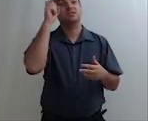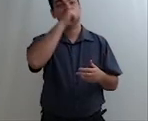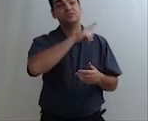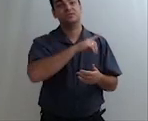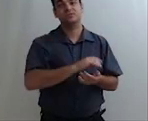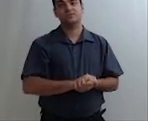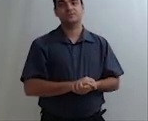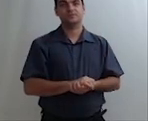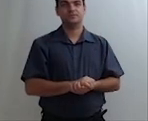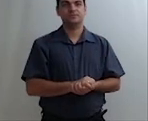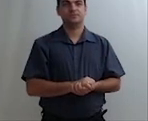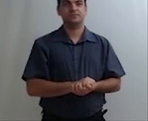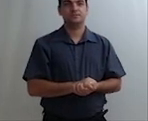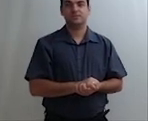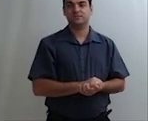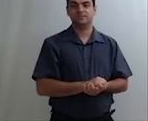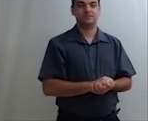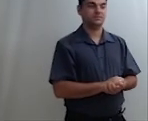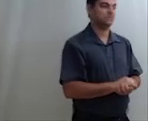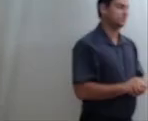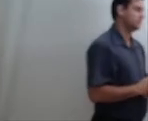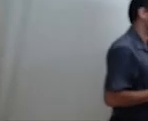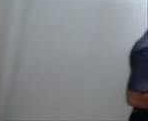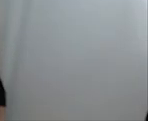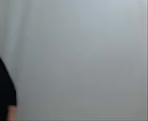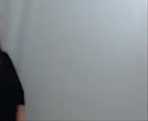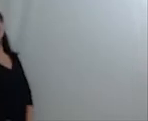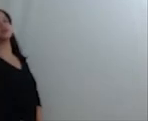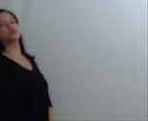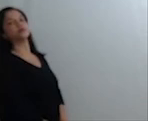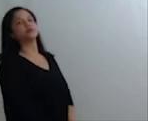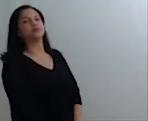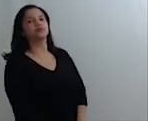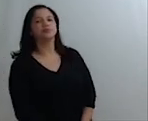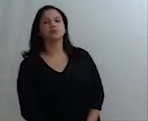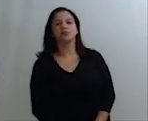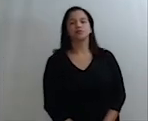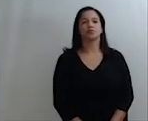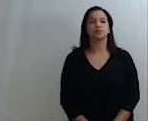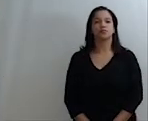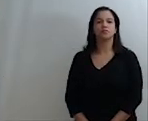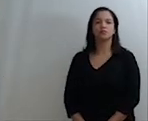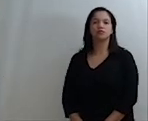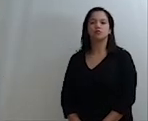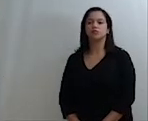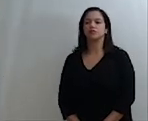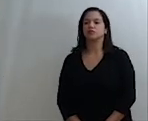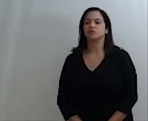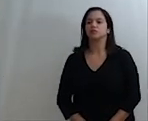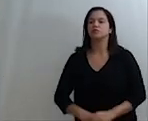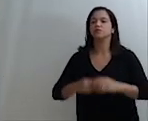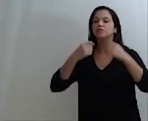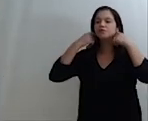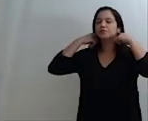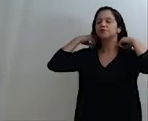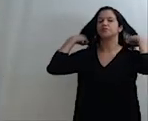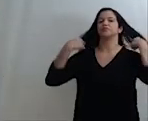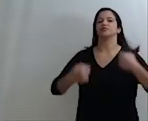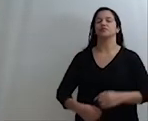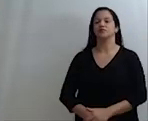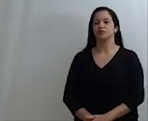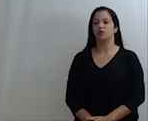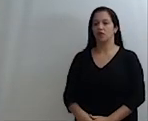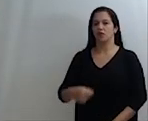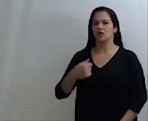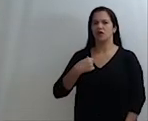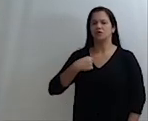entre aspas formal do suposto autor de crimes em especial crime de roubo eh eu me recordo